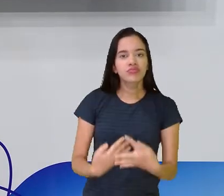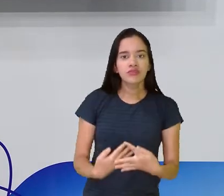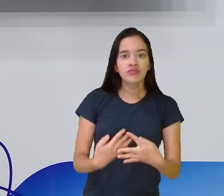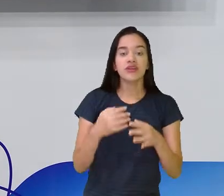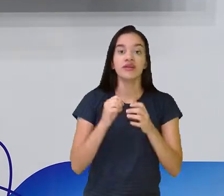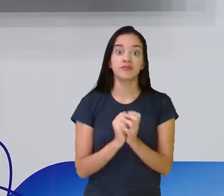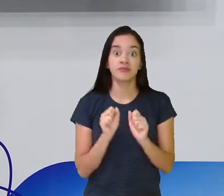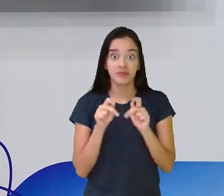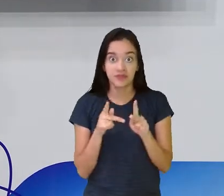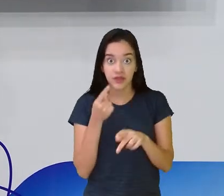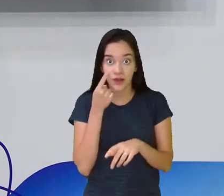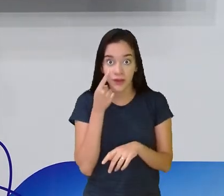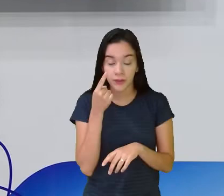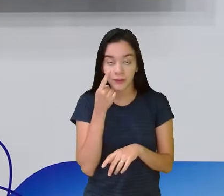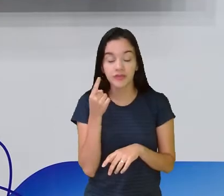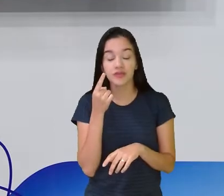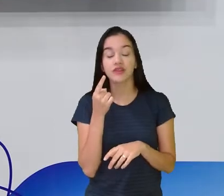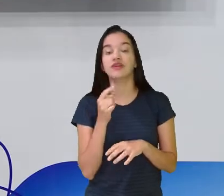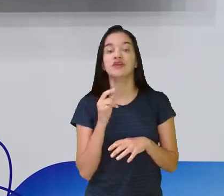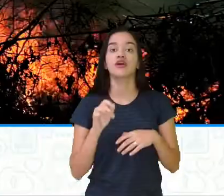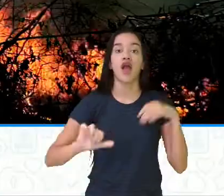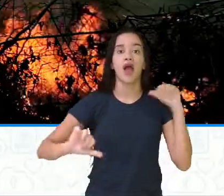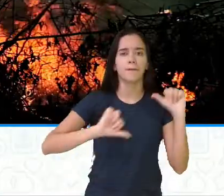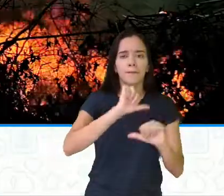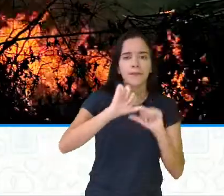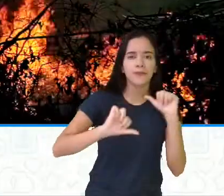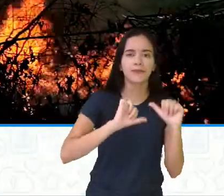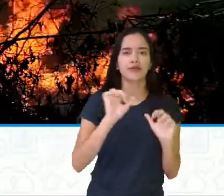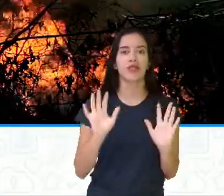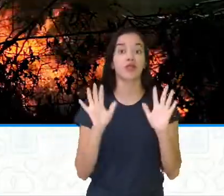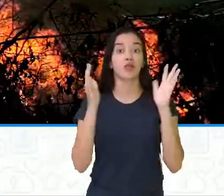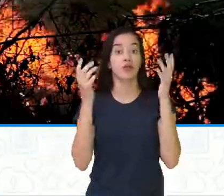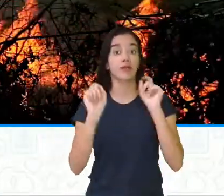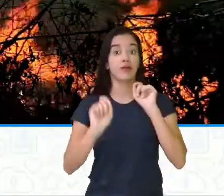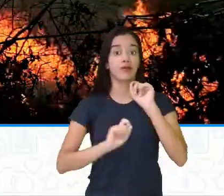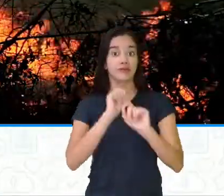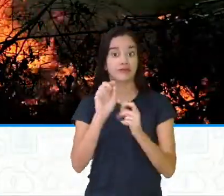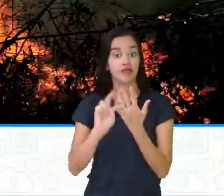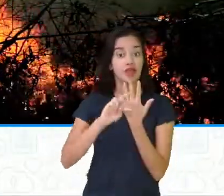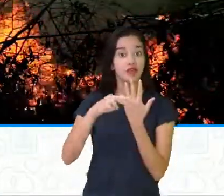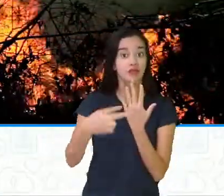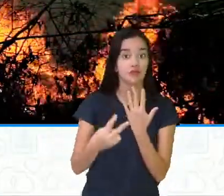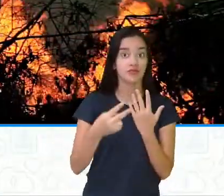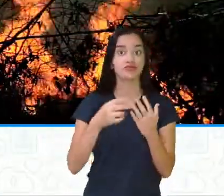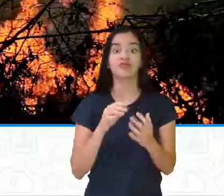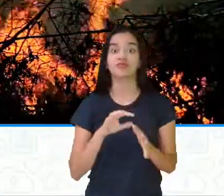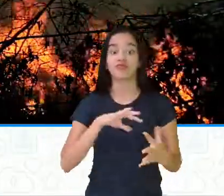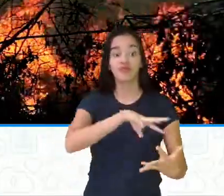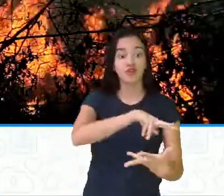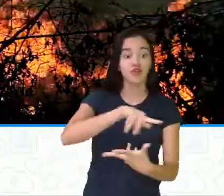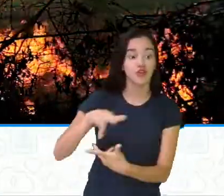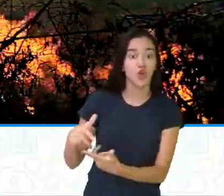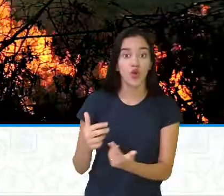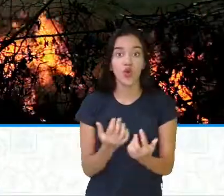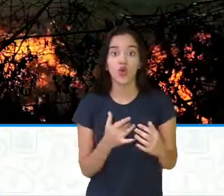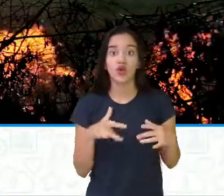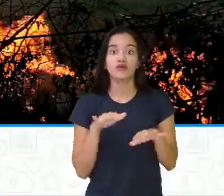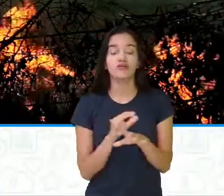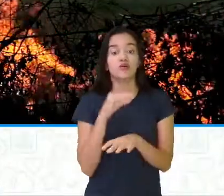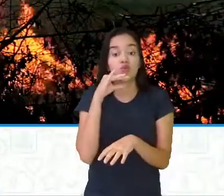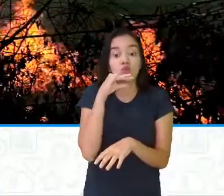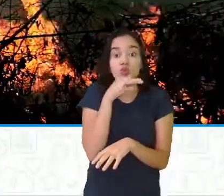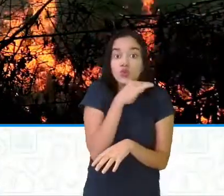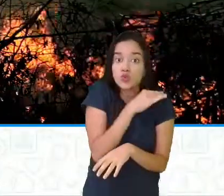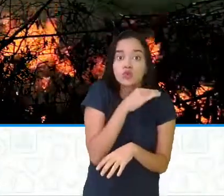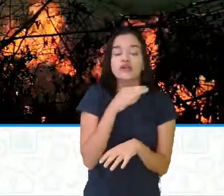isso. Porque, olha só, as mudanças do clima são consequência do aquecimento do planeta. E